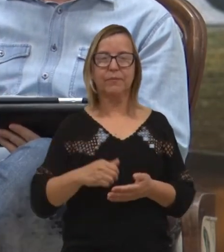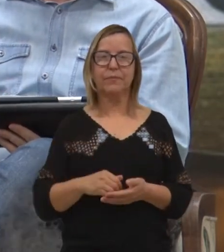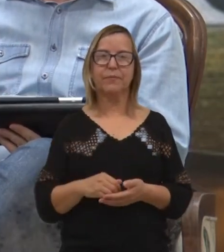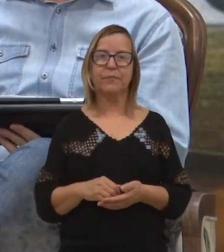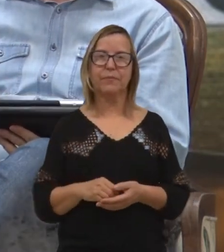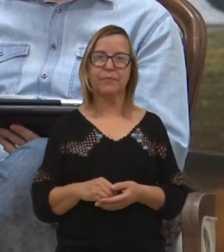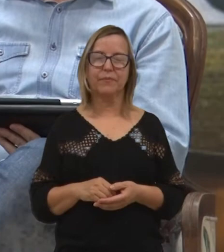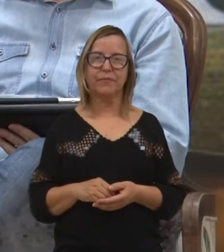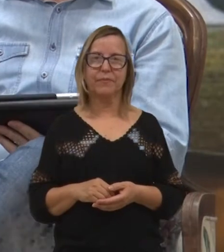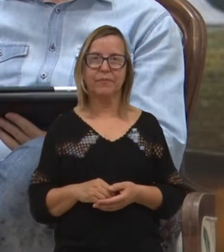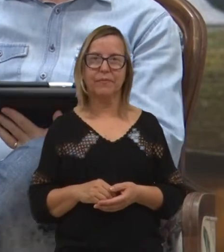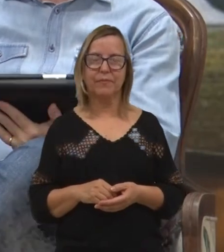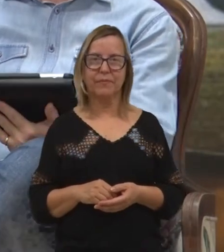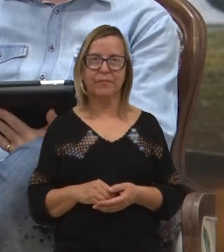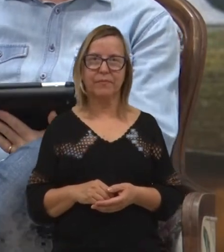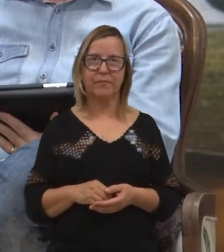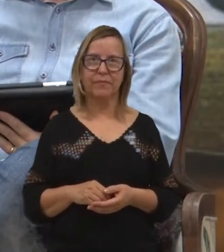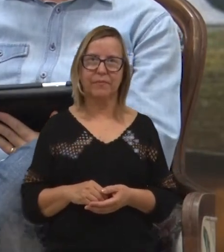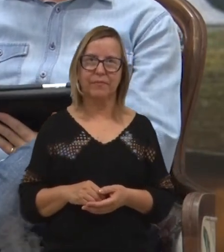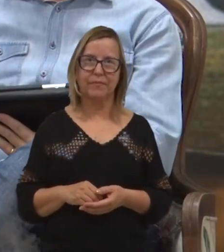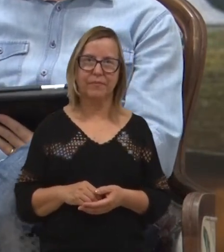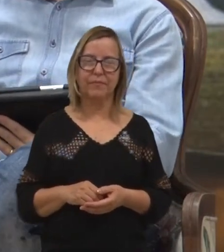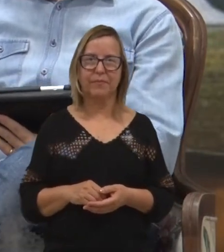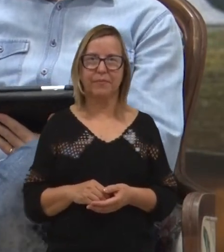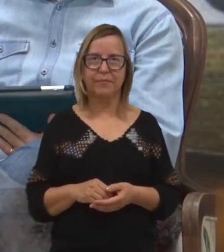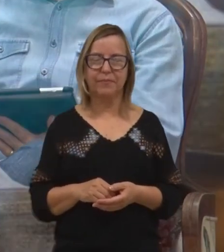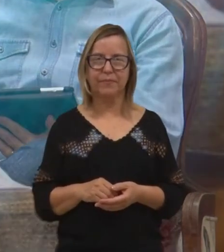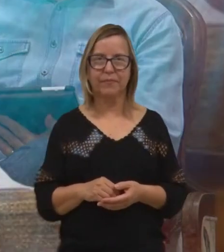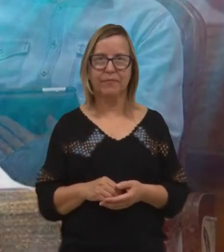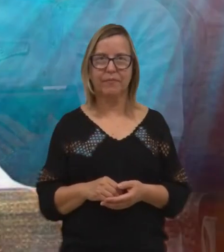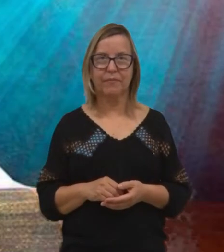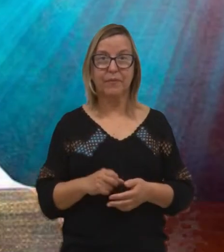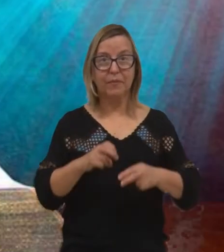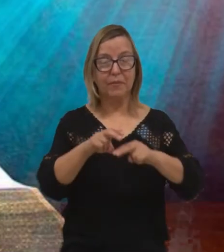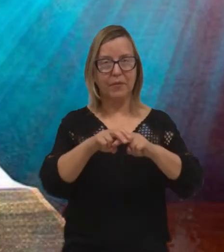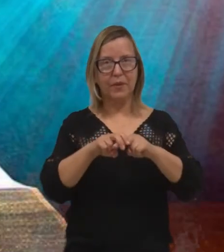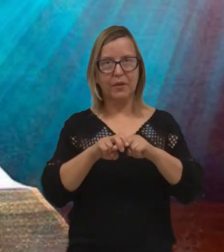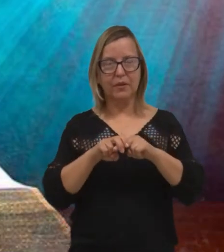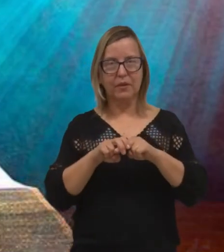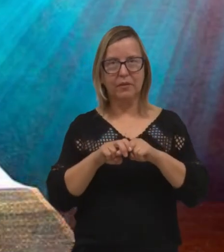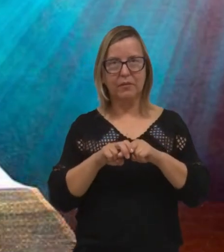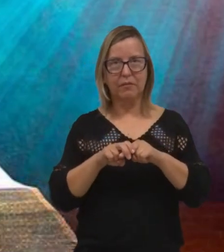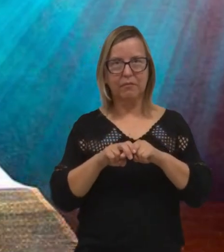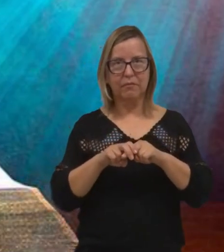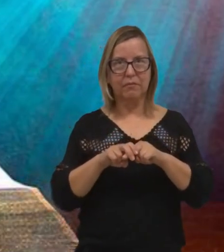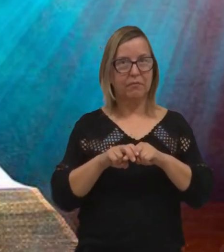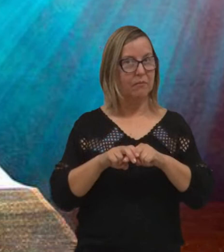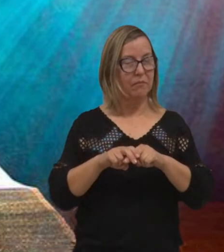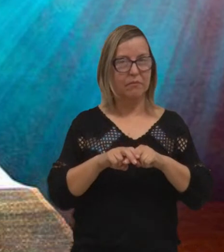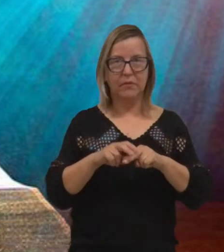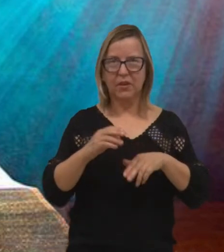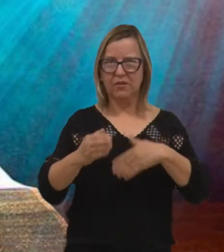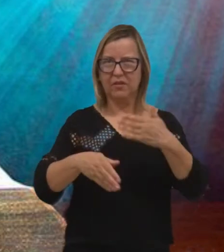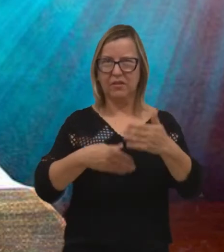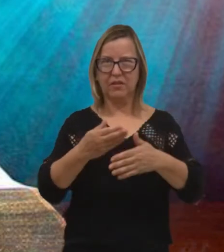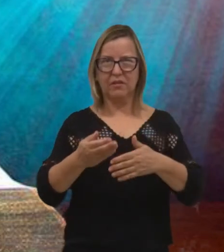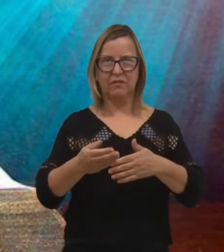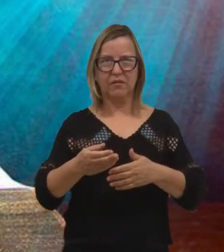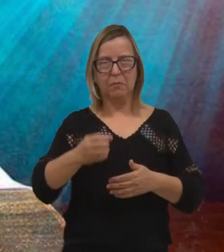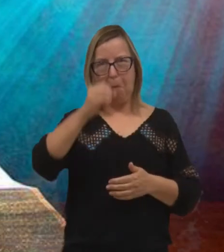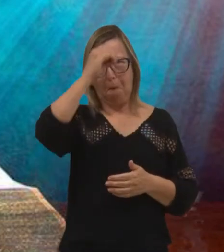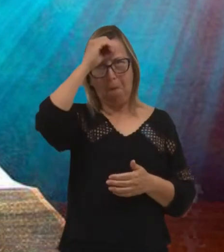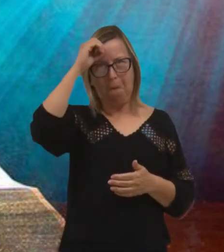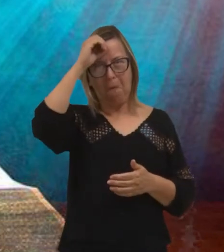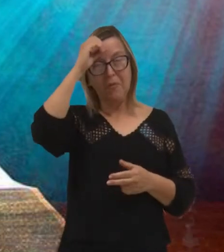Efésios capítulo 5, do 17 ao 21. Por esta razão, não vos torneis insensatos,